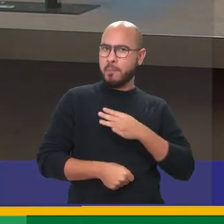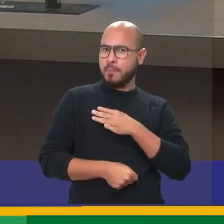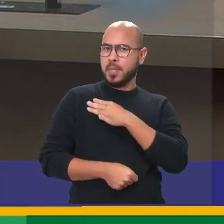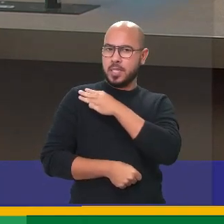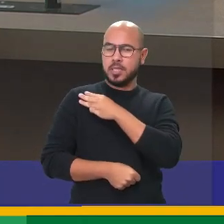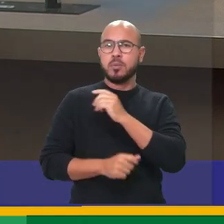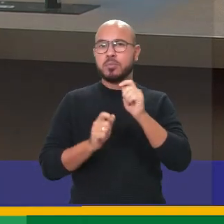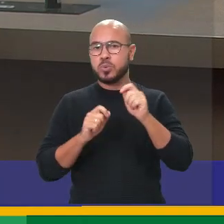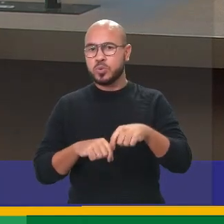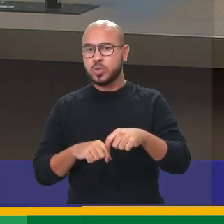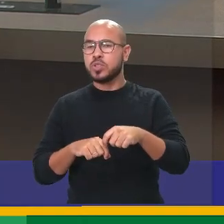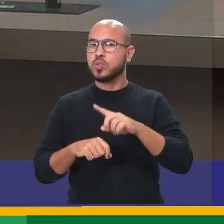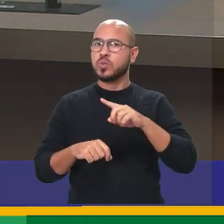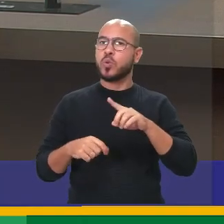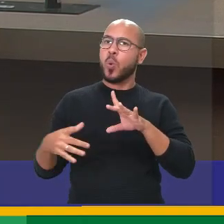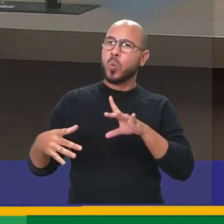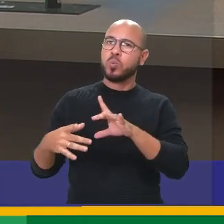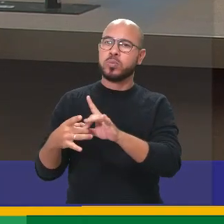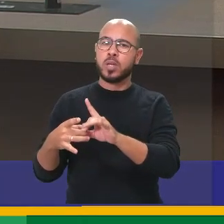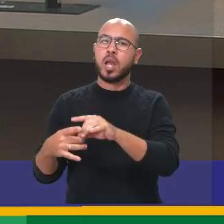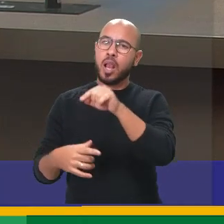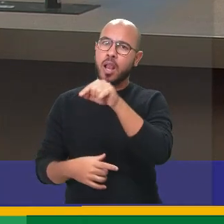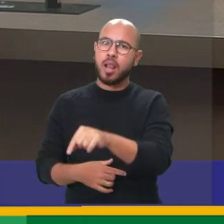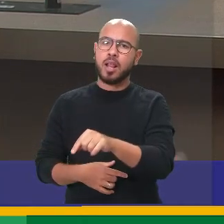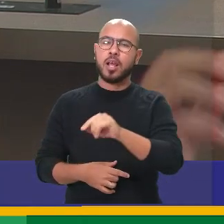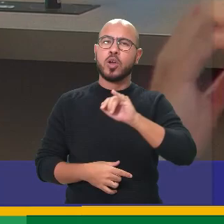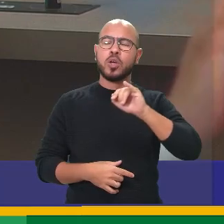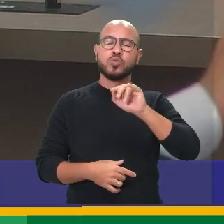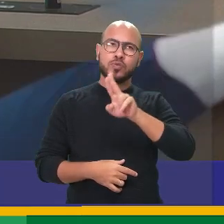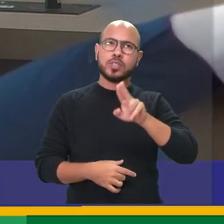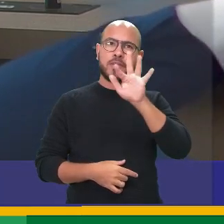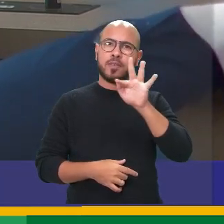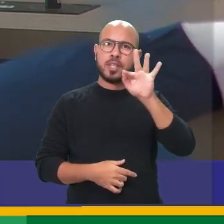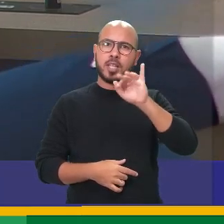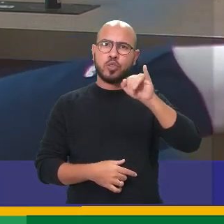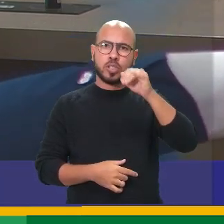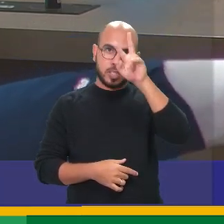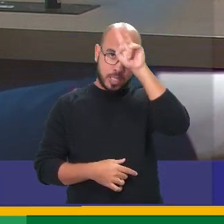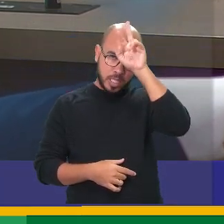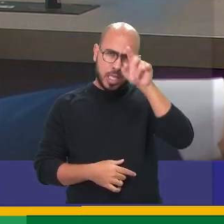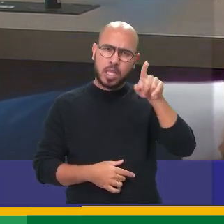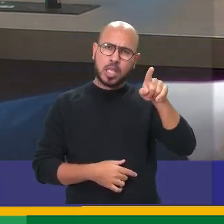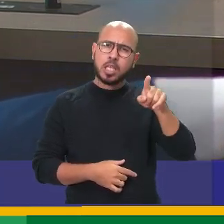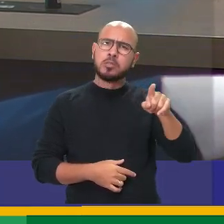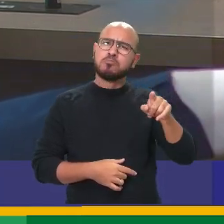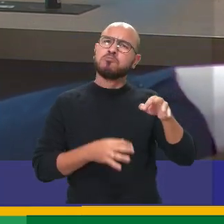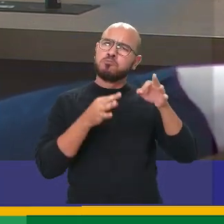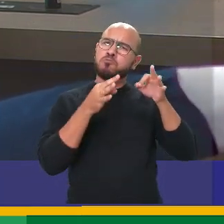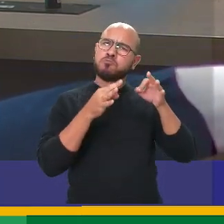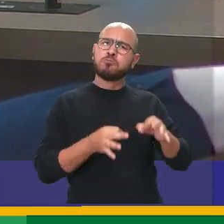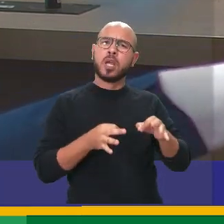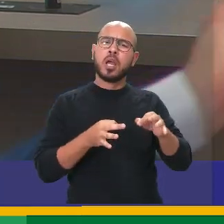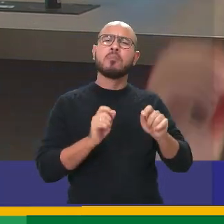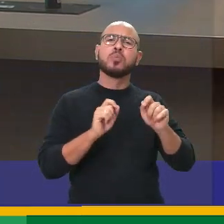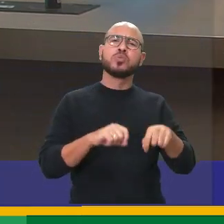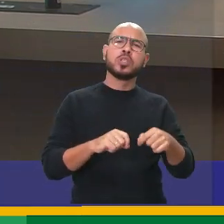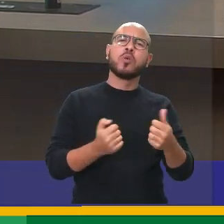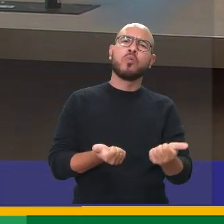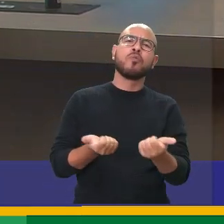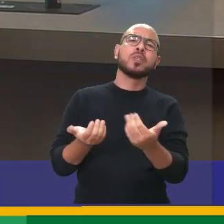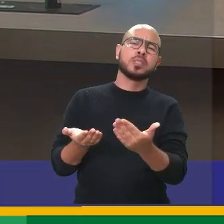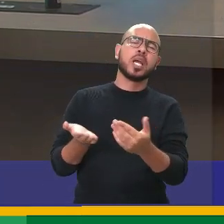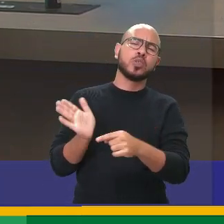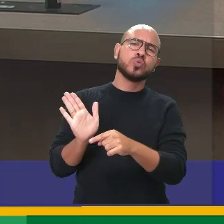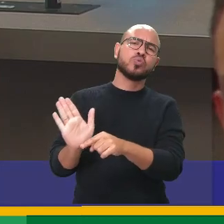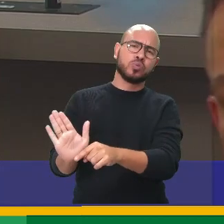para que nós pudessem ter uma Universidade Federal de Jataí e ele foi muito responsável no sentido de facilitar isso acho que é justa a